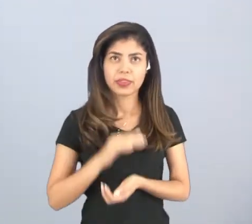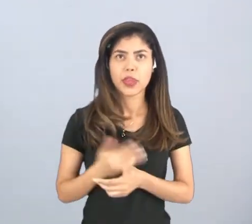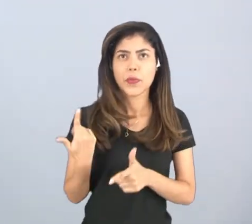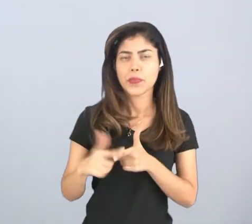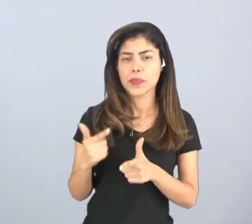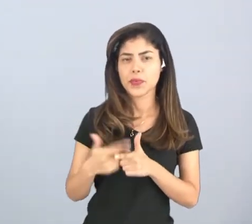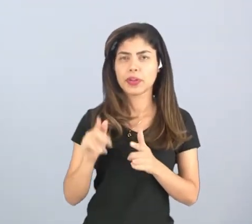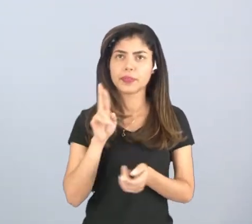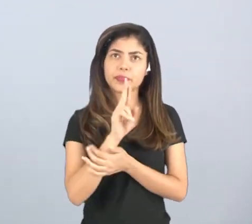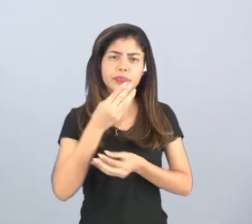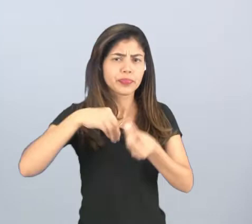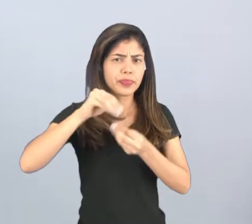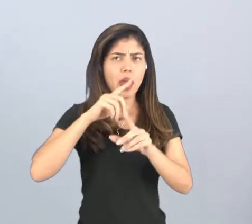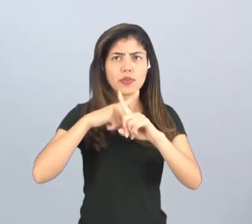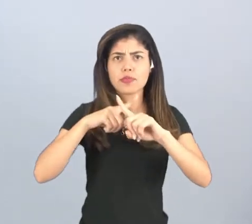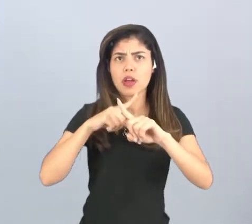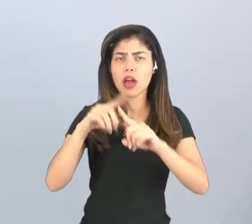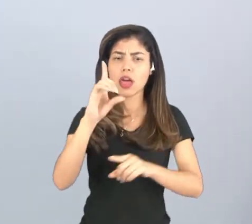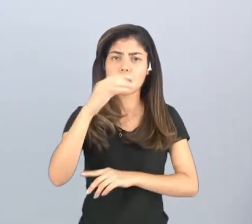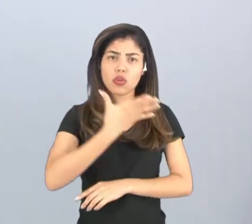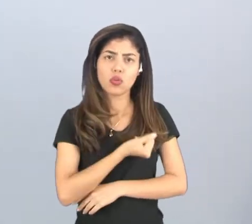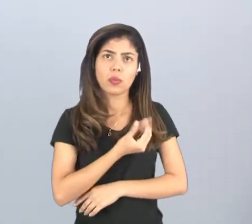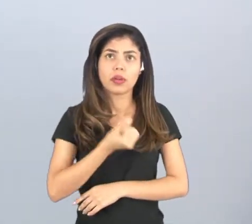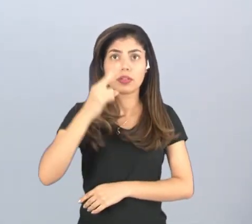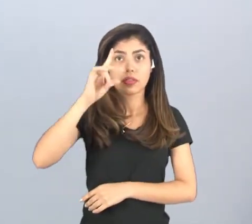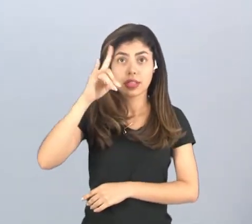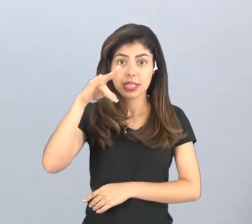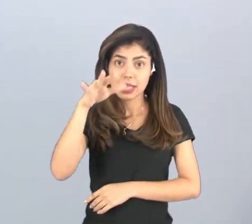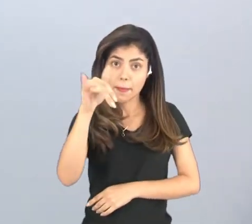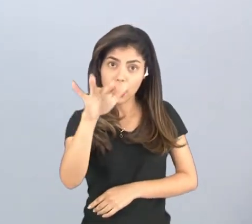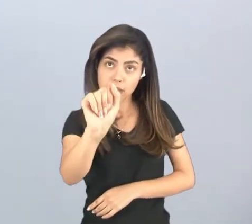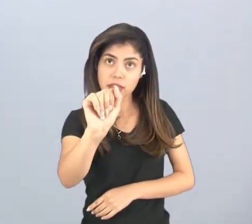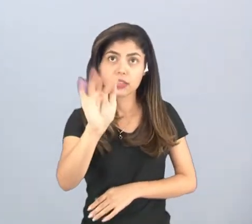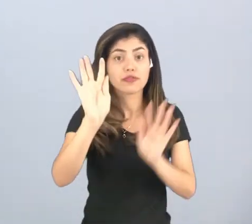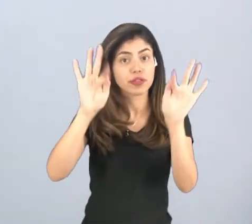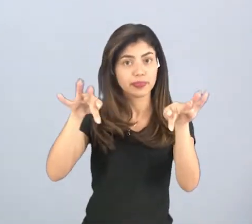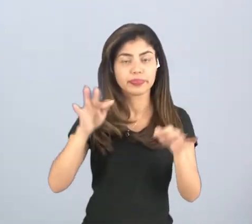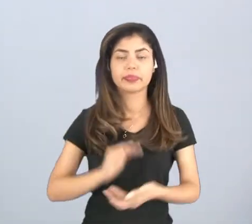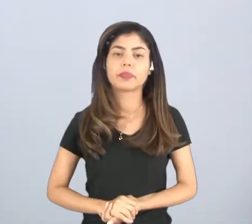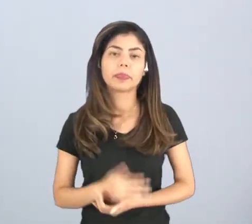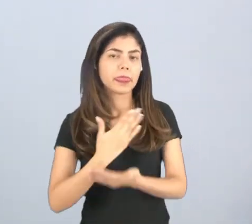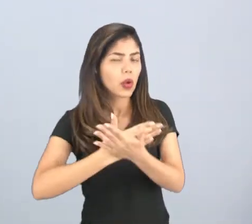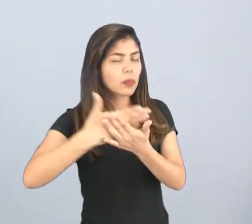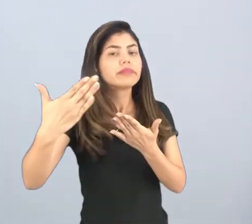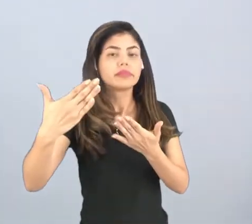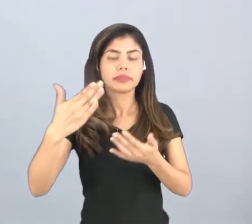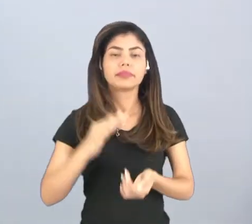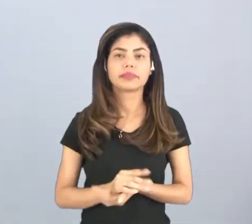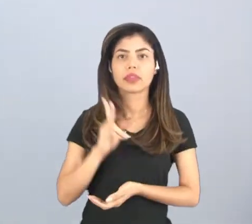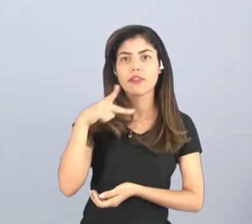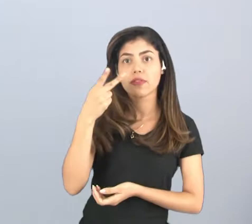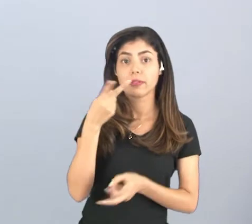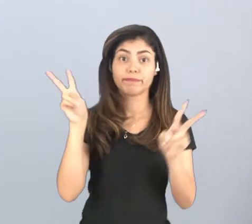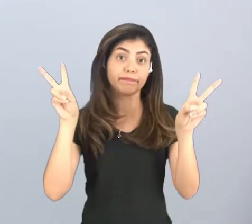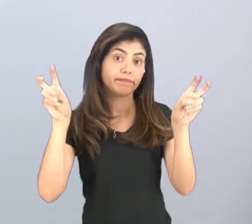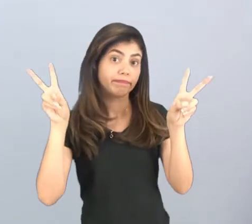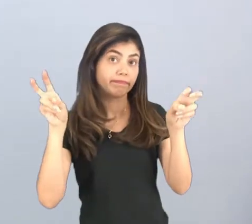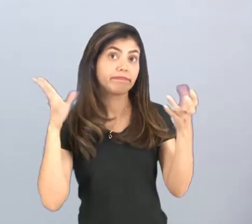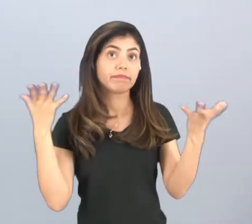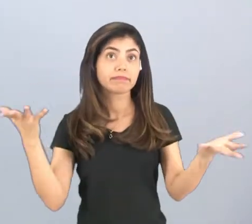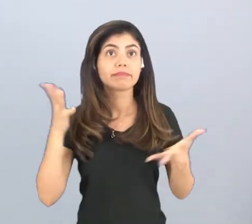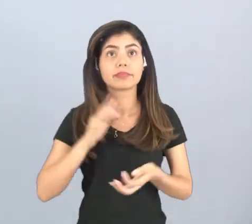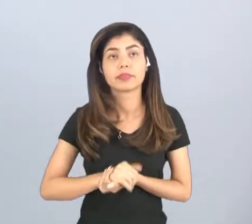problemas envolvendo a multiplicação de números decimais finitos Tudo bem então para gente começar a falar sobre essas